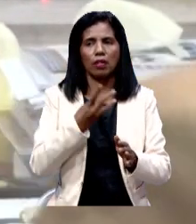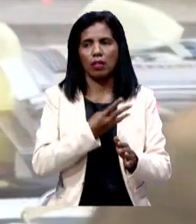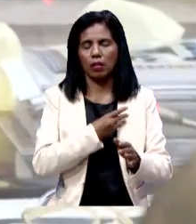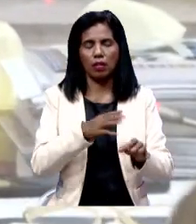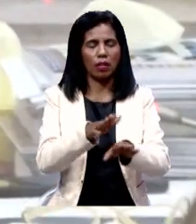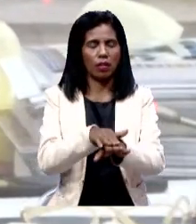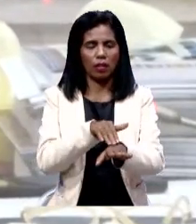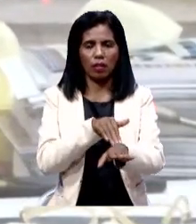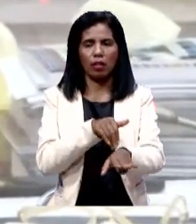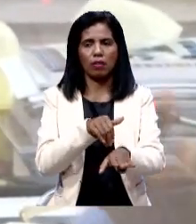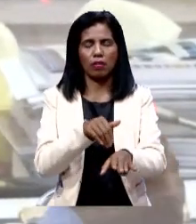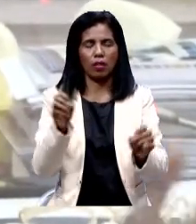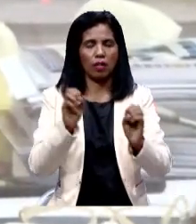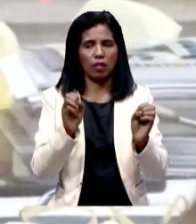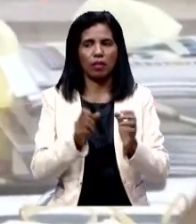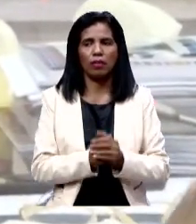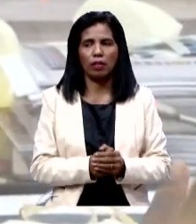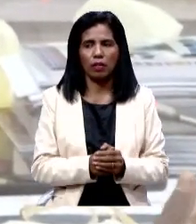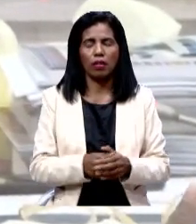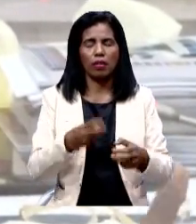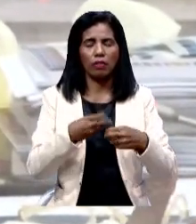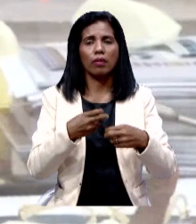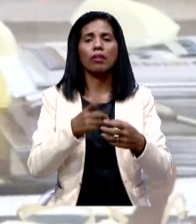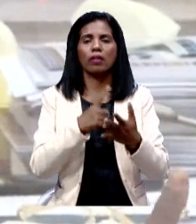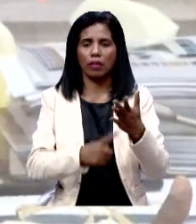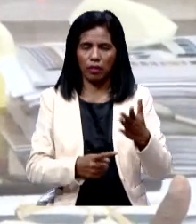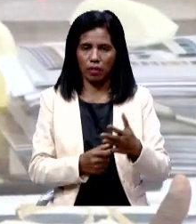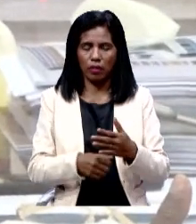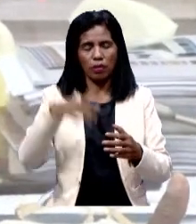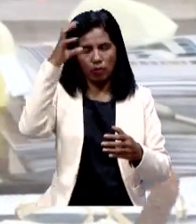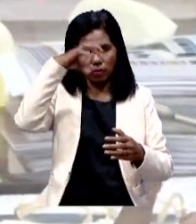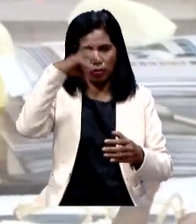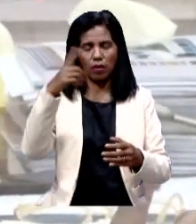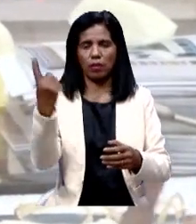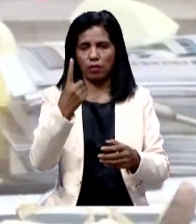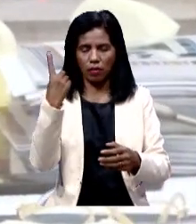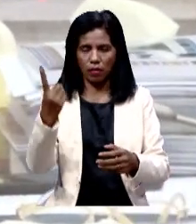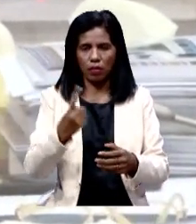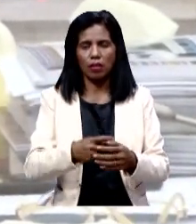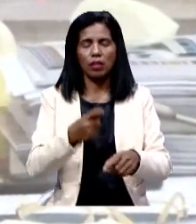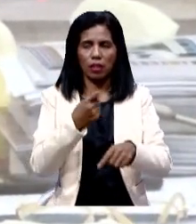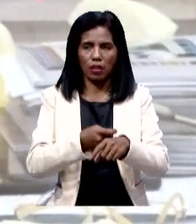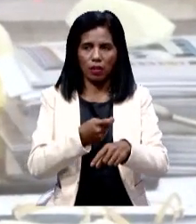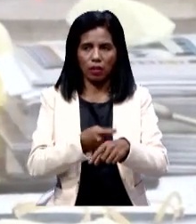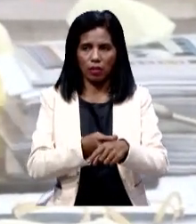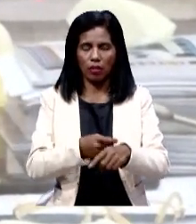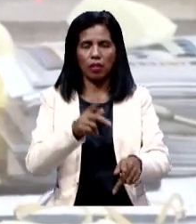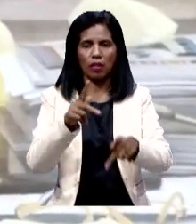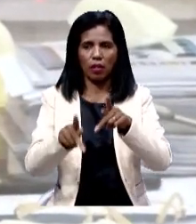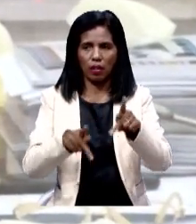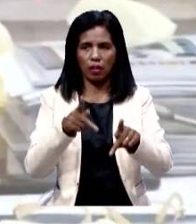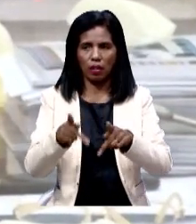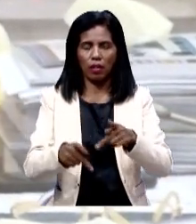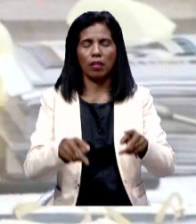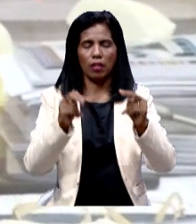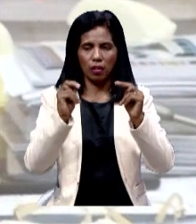ilalao i di dificulta saida udan tau kada nia tempo i pogo maka ten